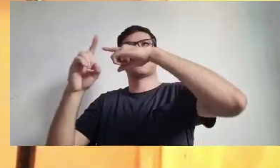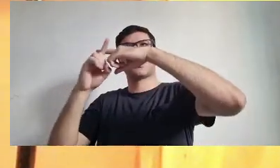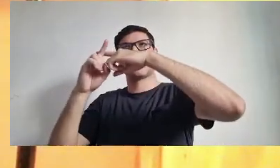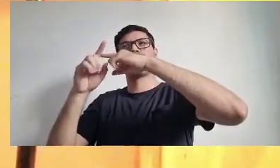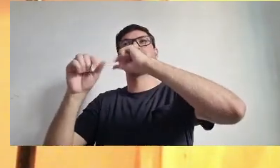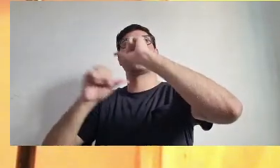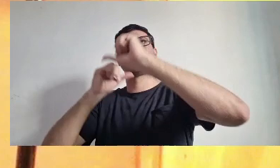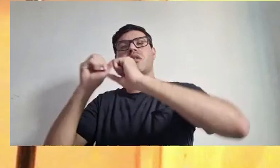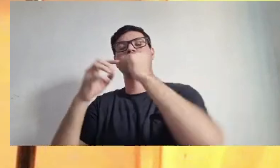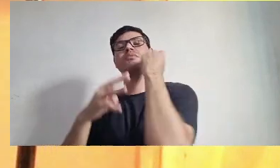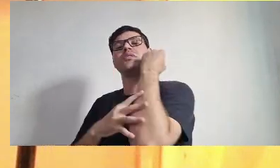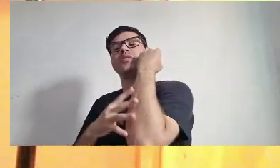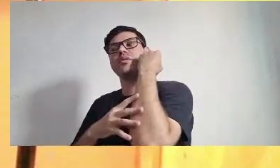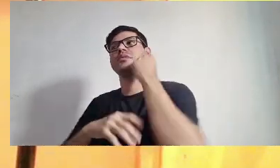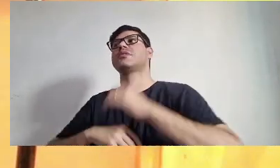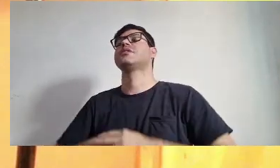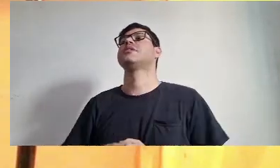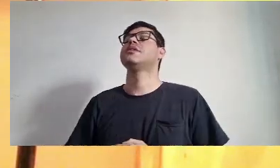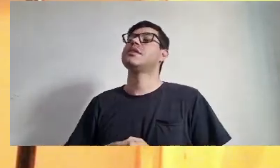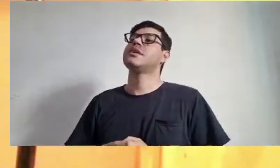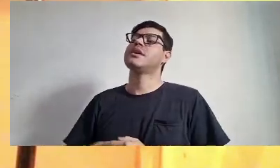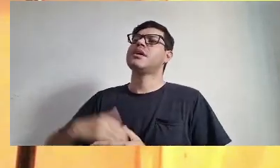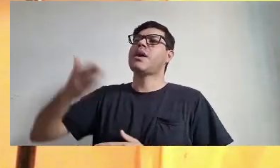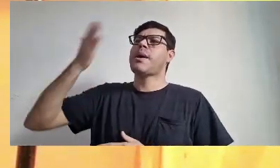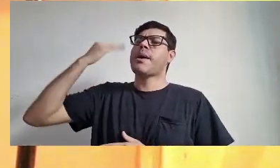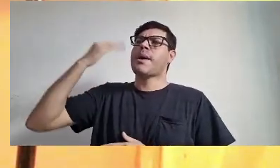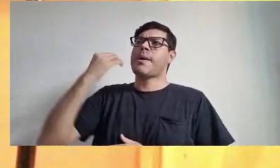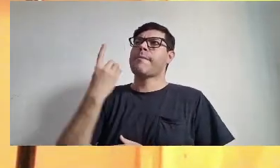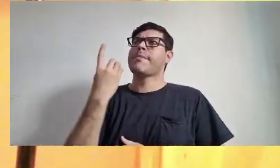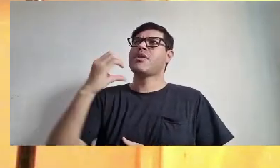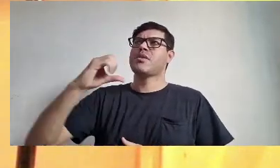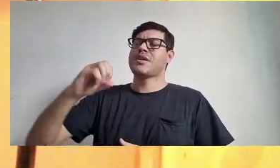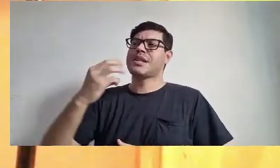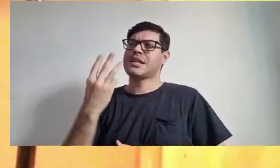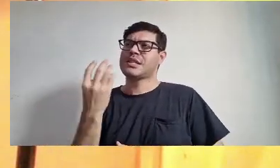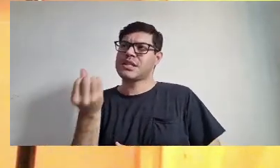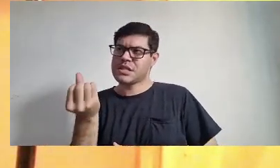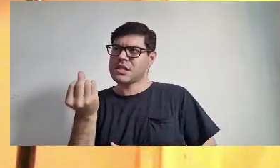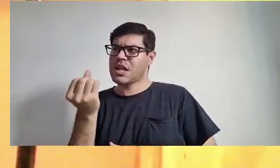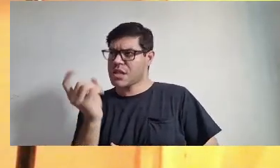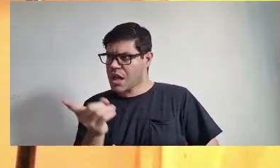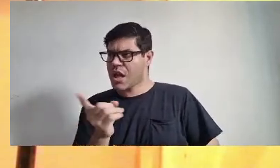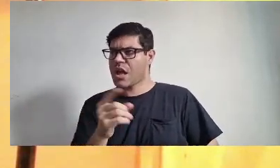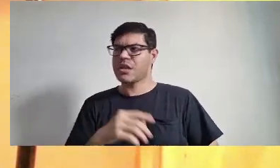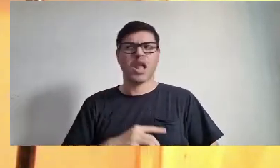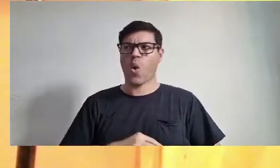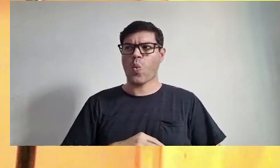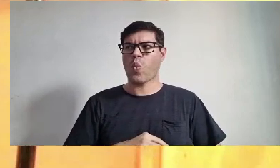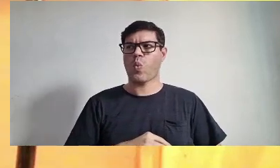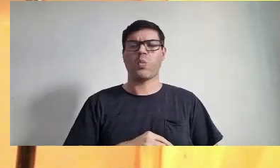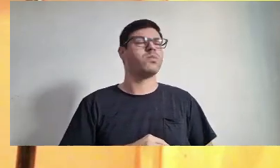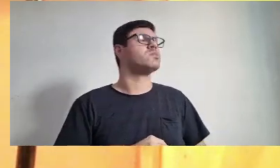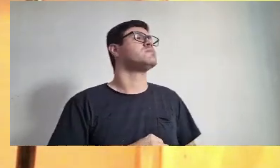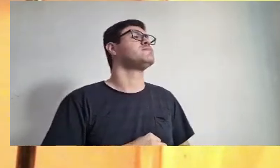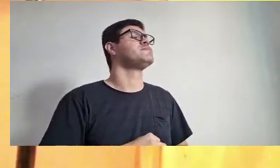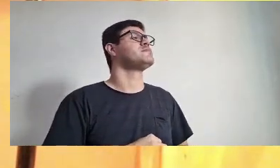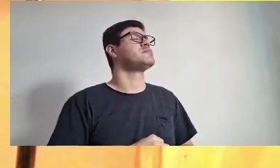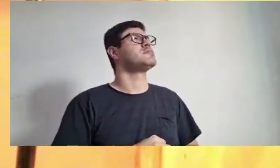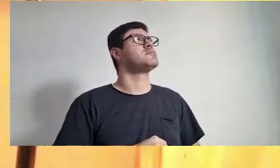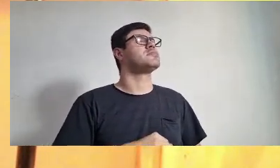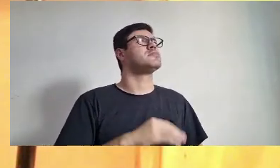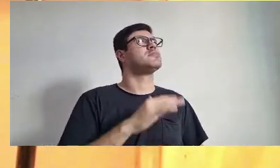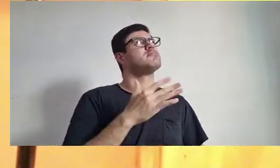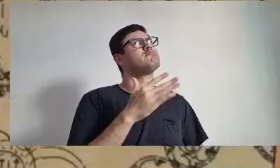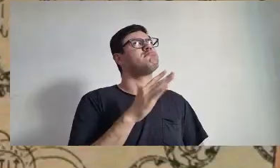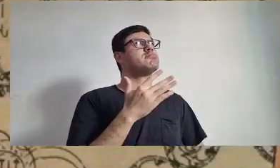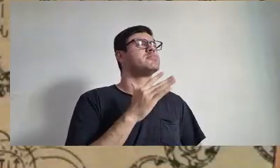Quadrangular. E isso foi em 1936, ou eu estou errado a data? Não, E antes? 17,